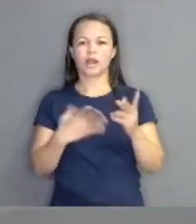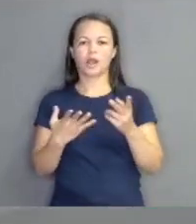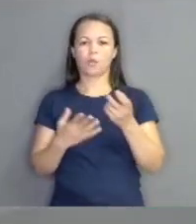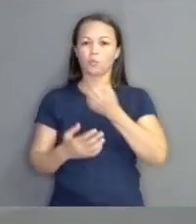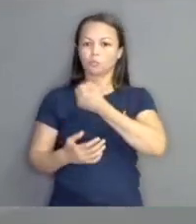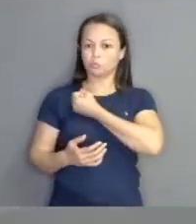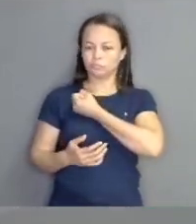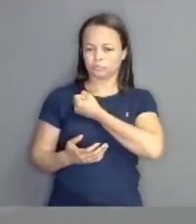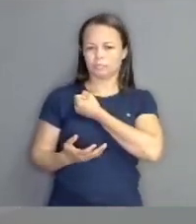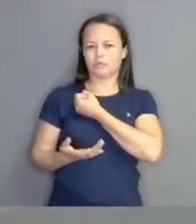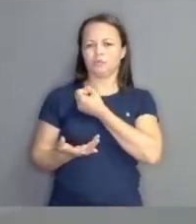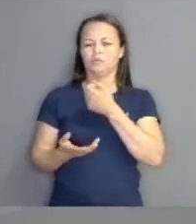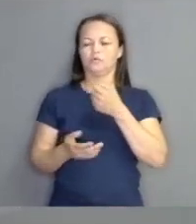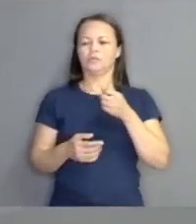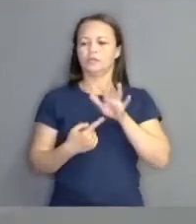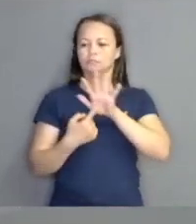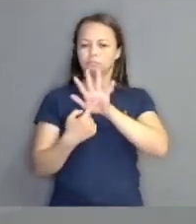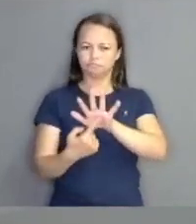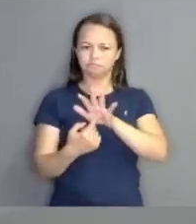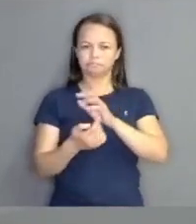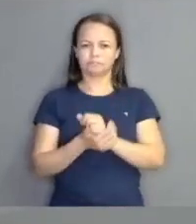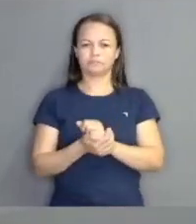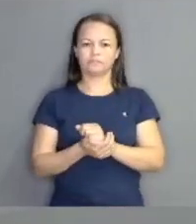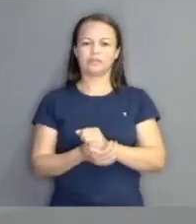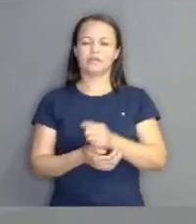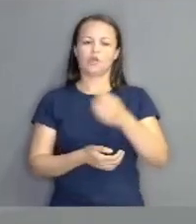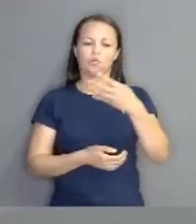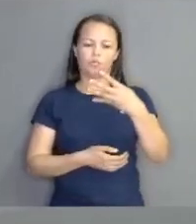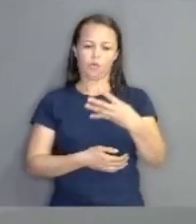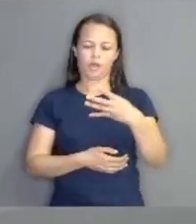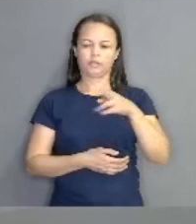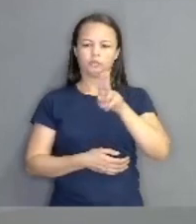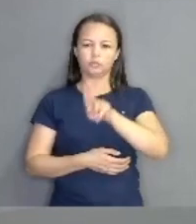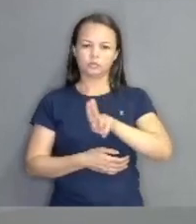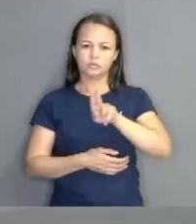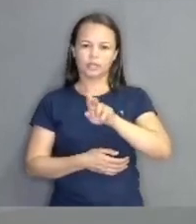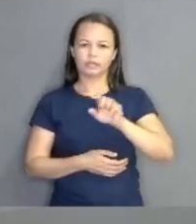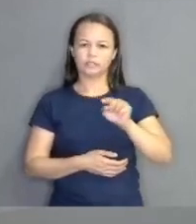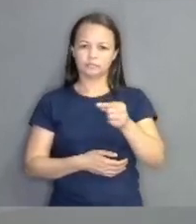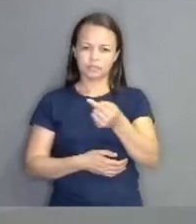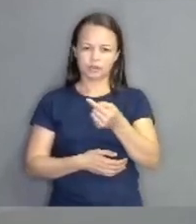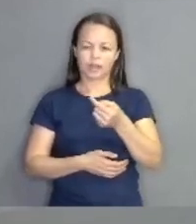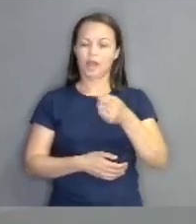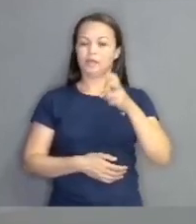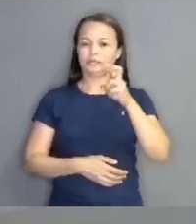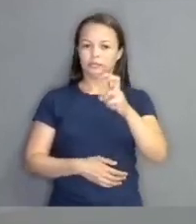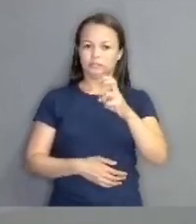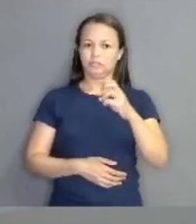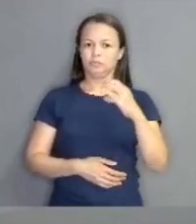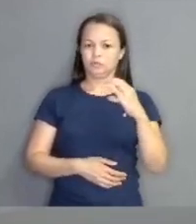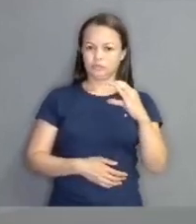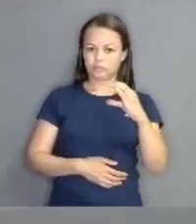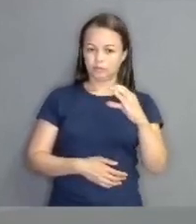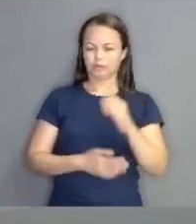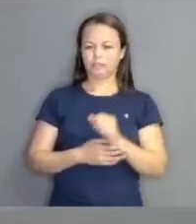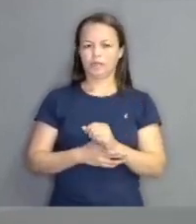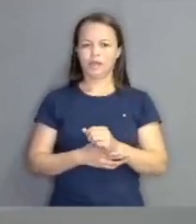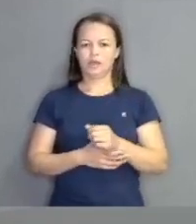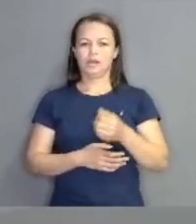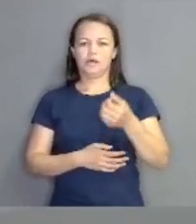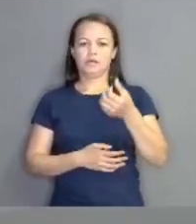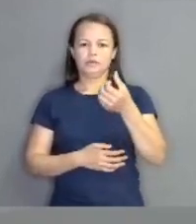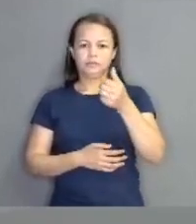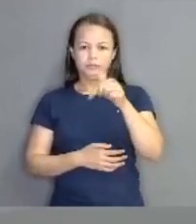para gente, nós temos 4 unidades de milhar, 5 centenas,